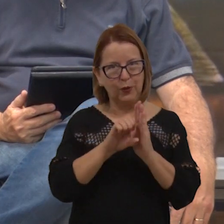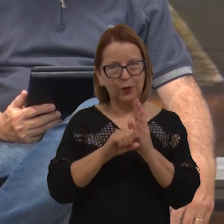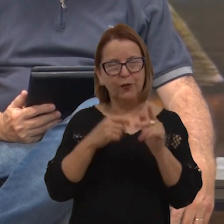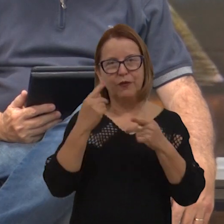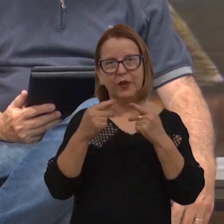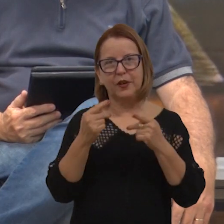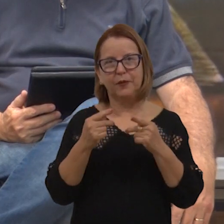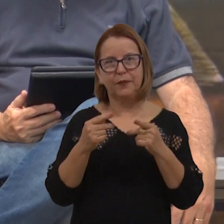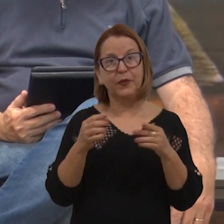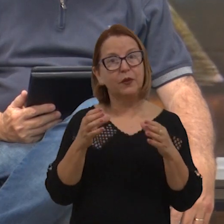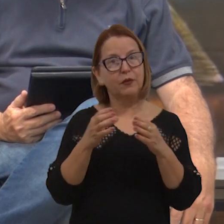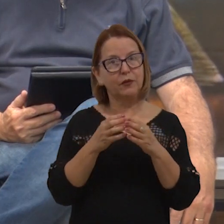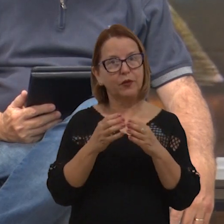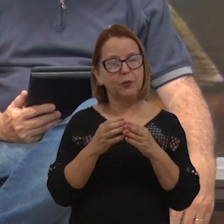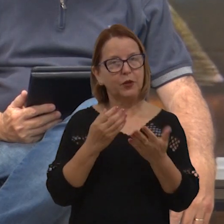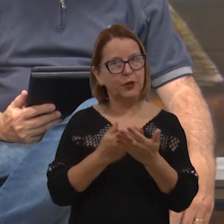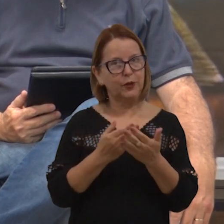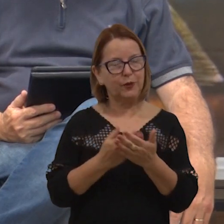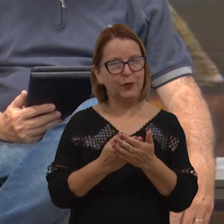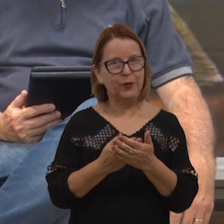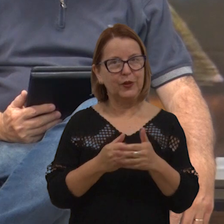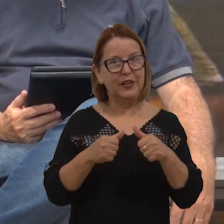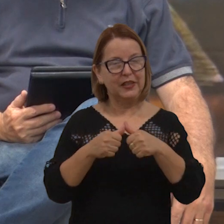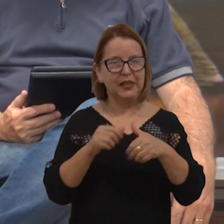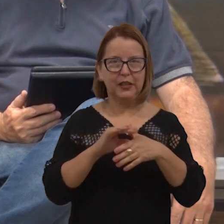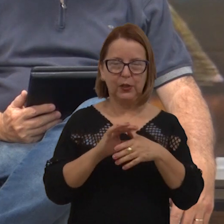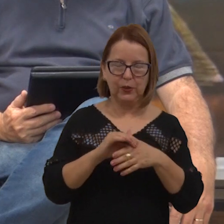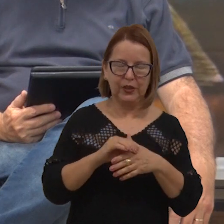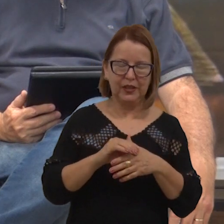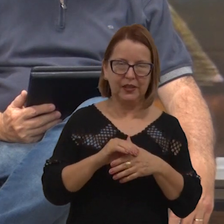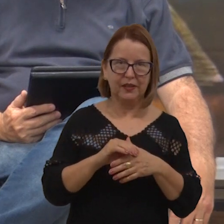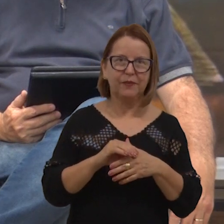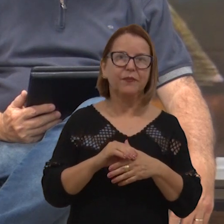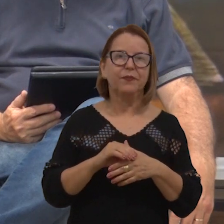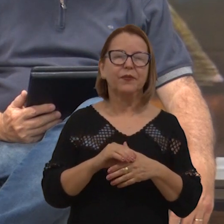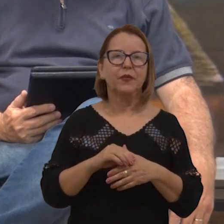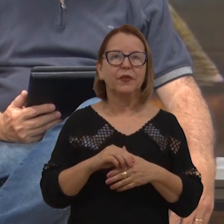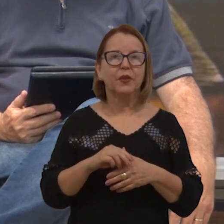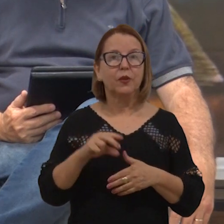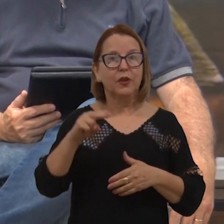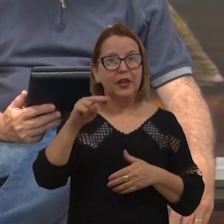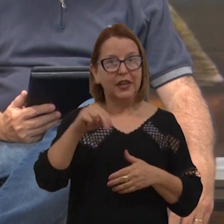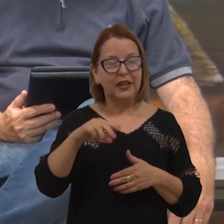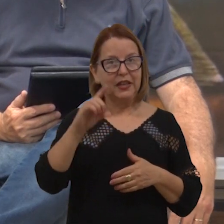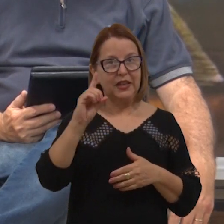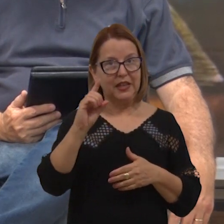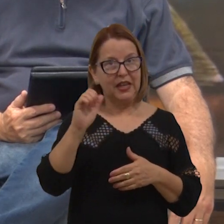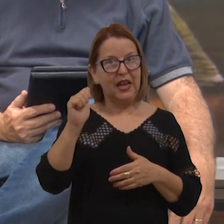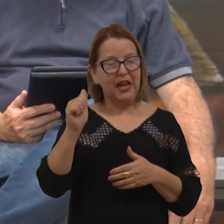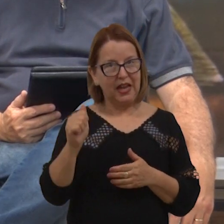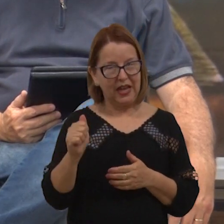O Núcleo de Estudos de Doenças Autoimunes, o NDAI, o